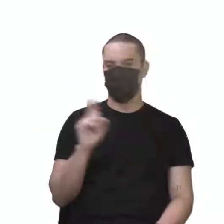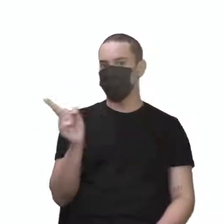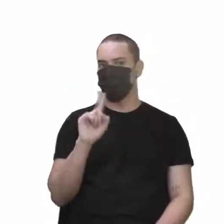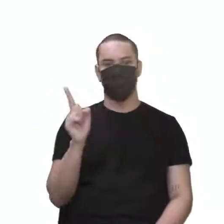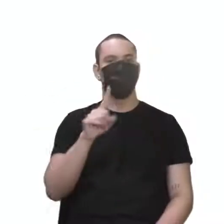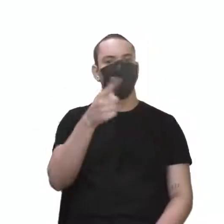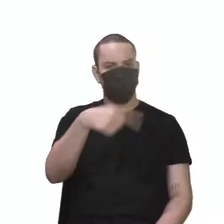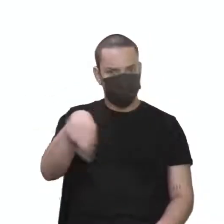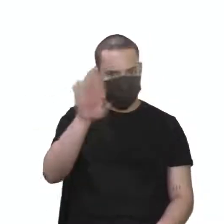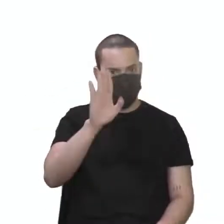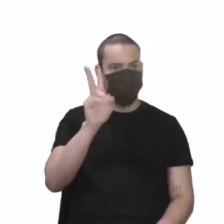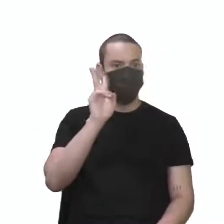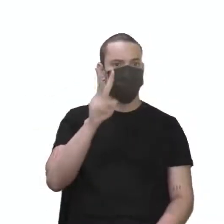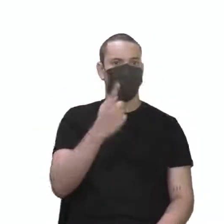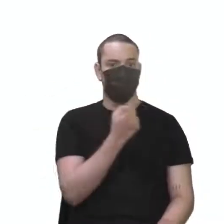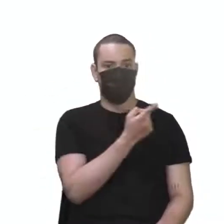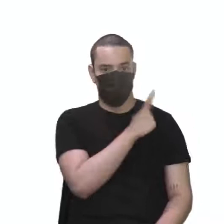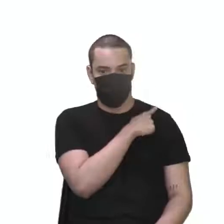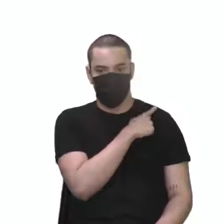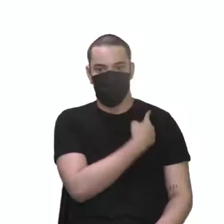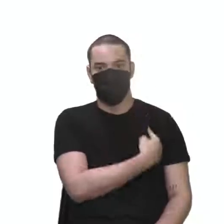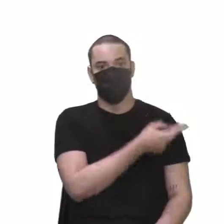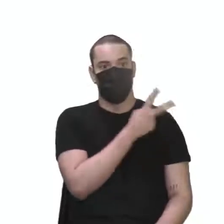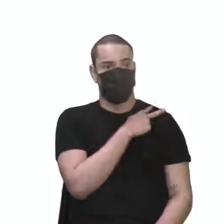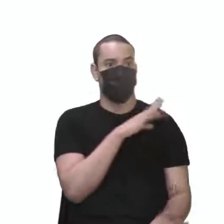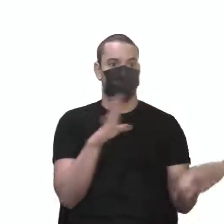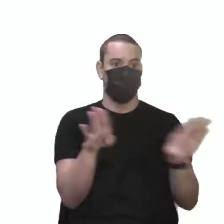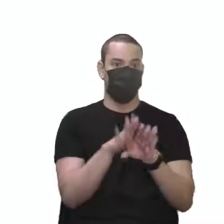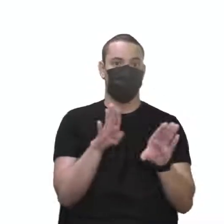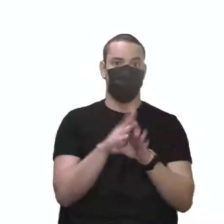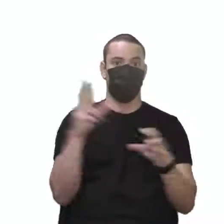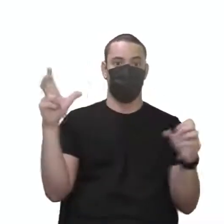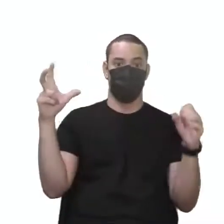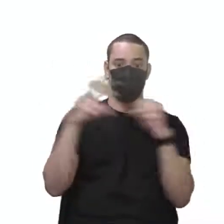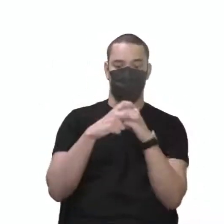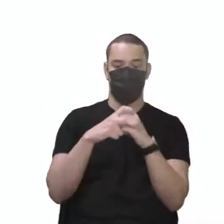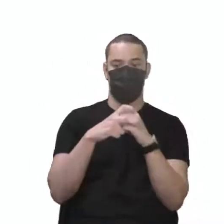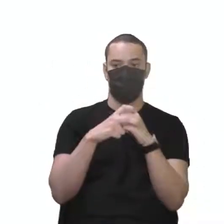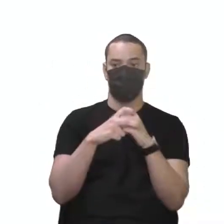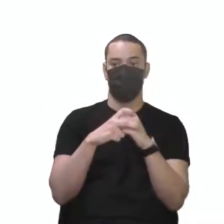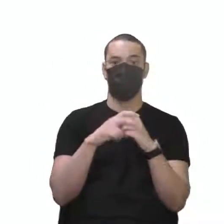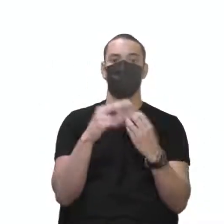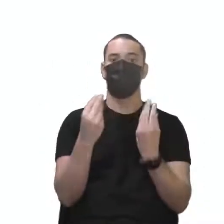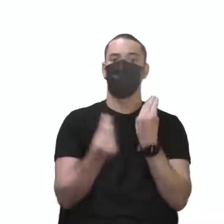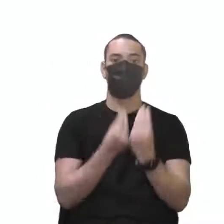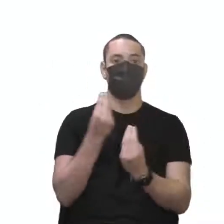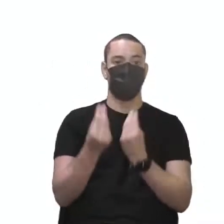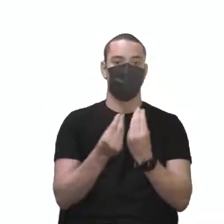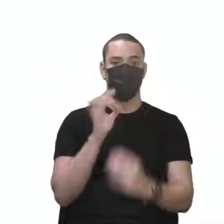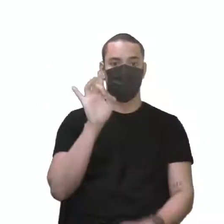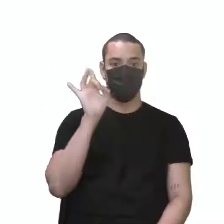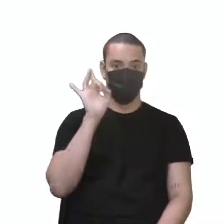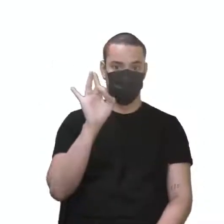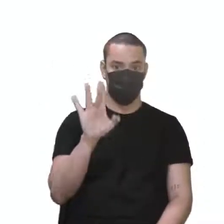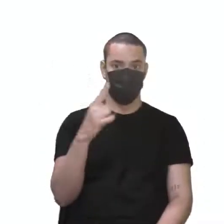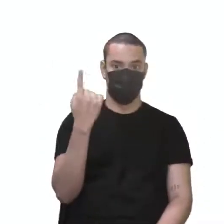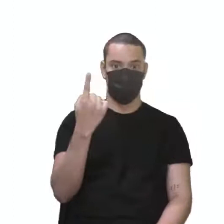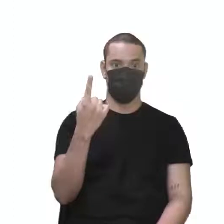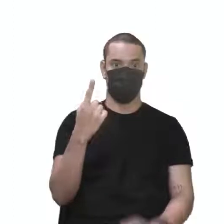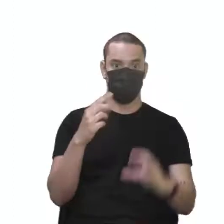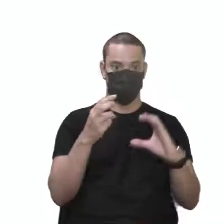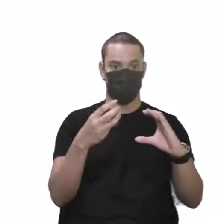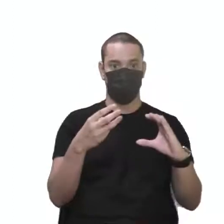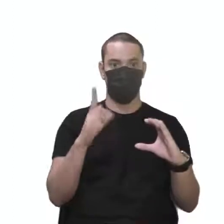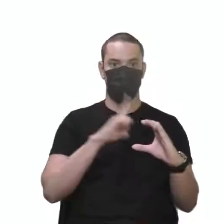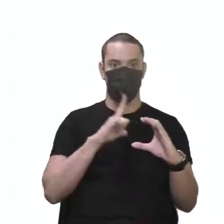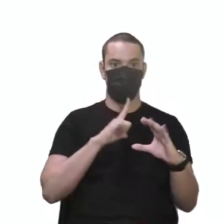você já viu ele lá no primeiro ano. Ele é um vírus. Como ele parasita somente